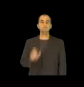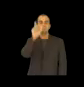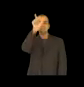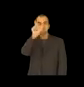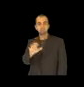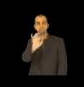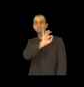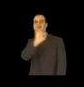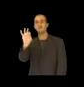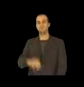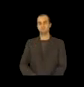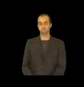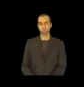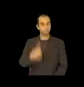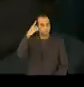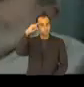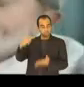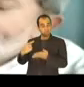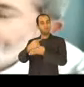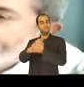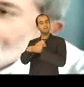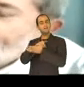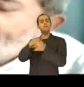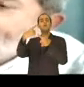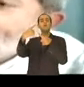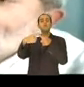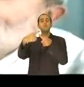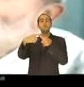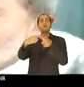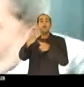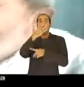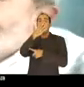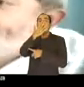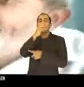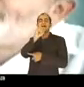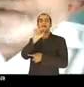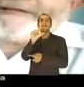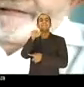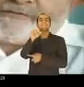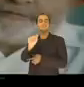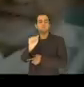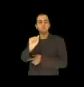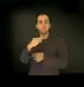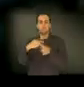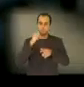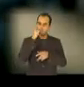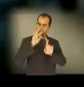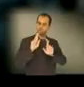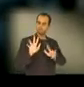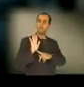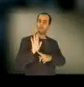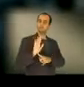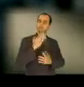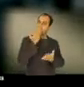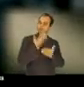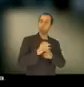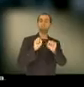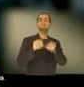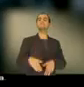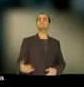uma grande brasileira. Um dia desses me perguntaram por que eu admiro tanto a Dilma. Se ser mulher faz a